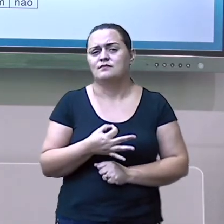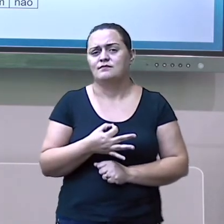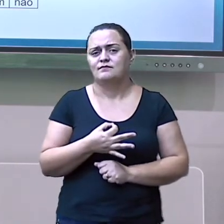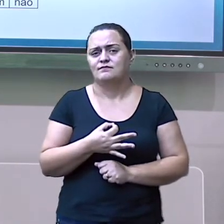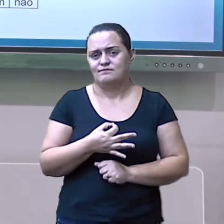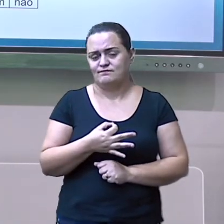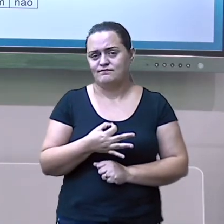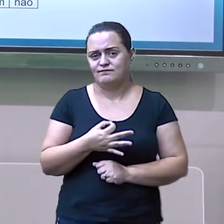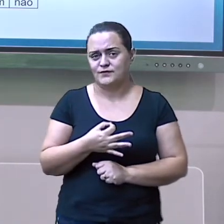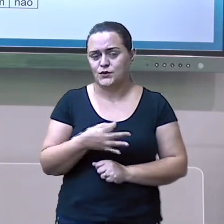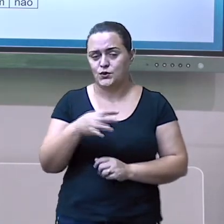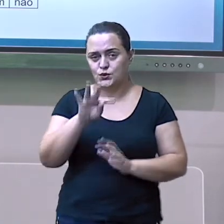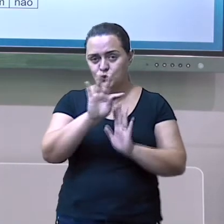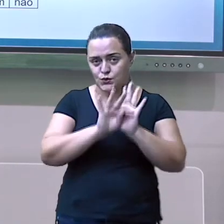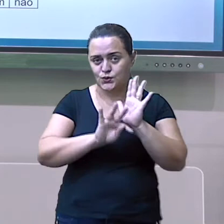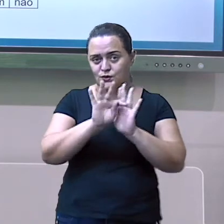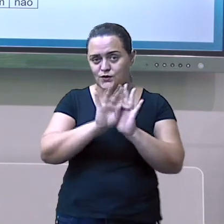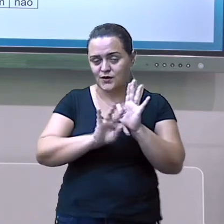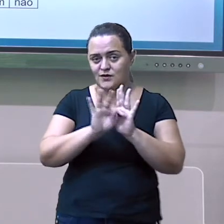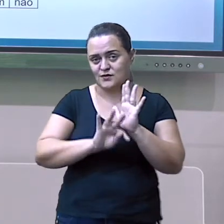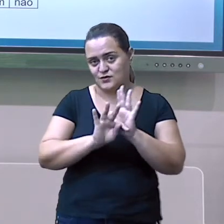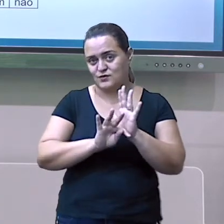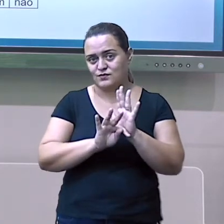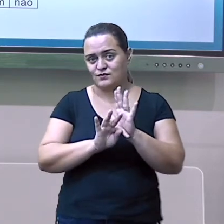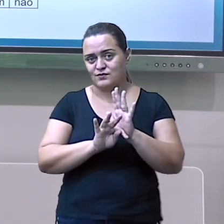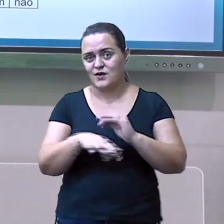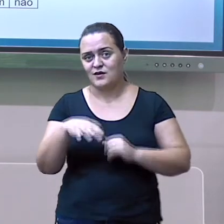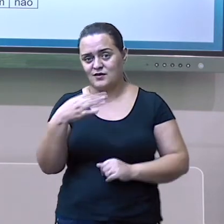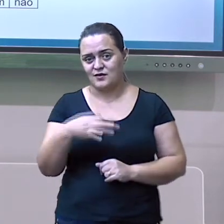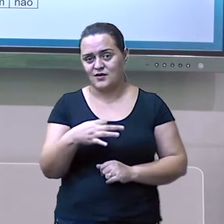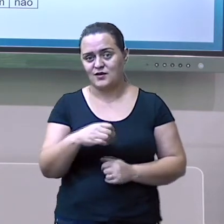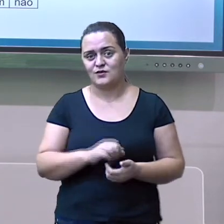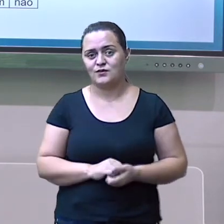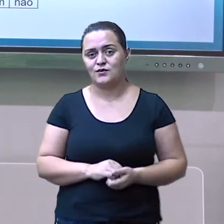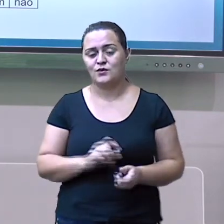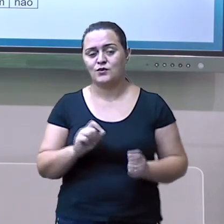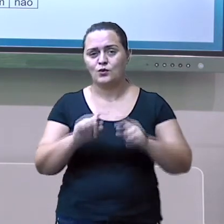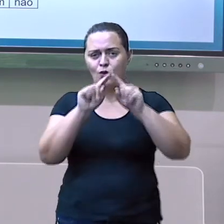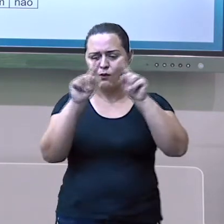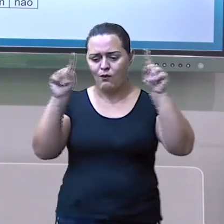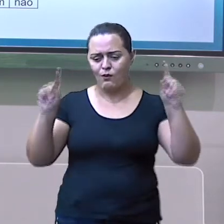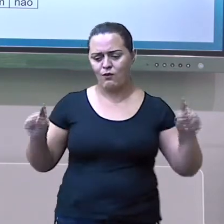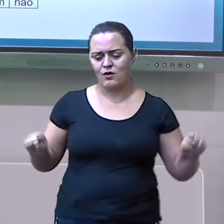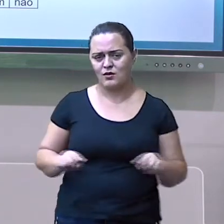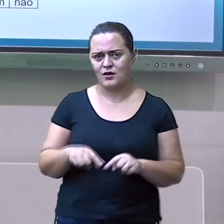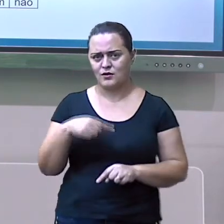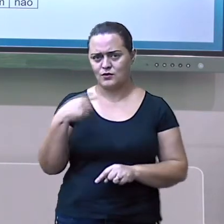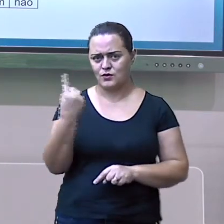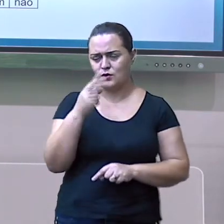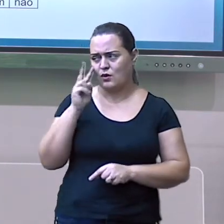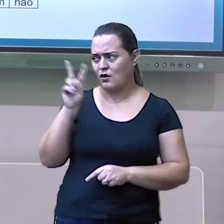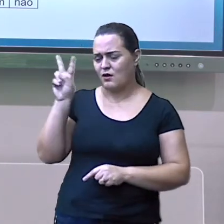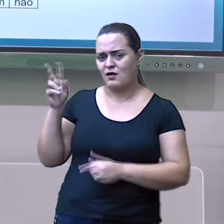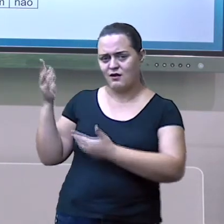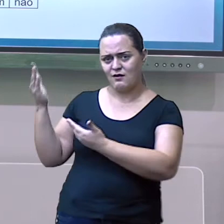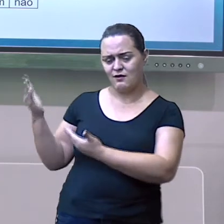questões vão te dar um norte, vão te dar uma direção ao final de tudo isso. Né?